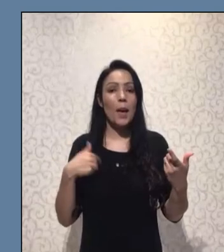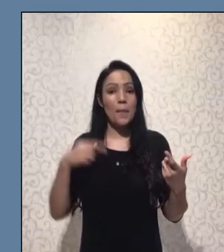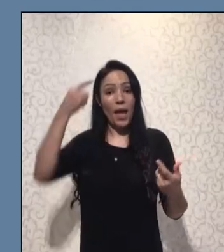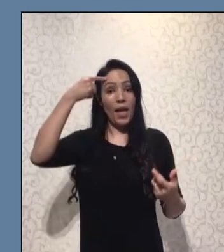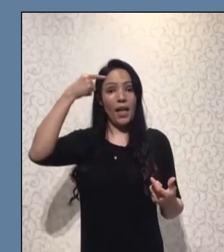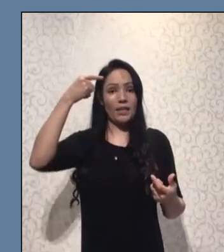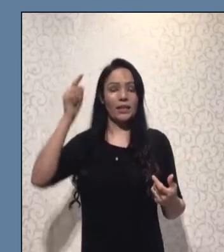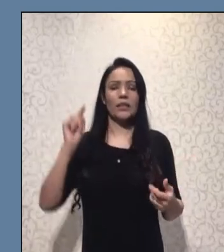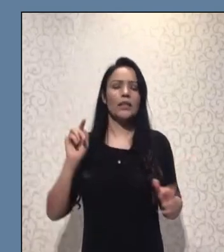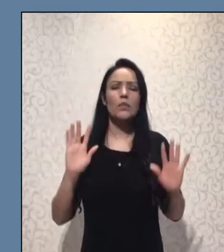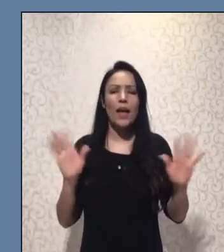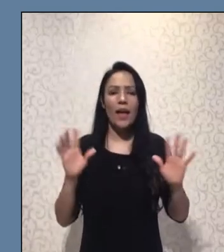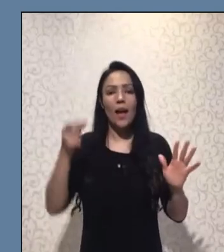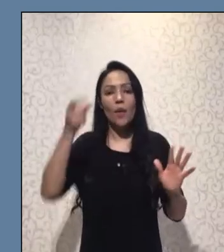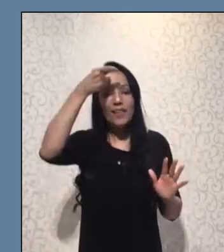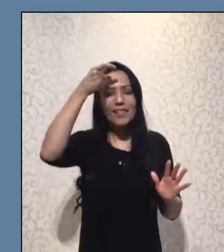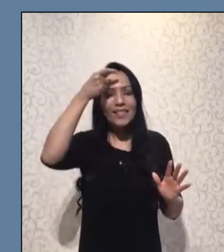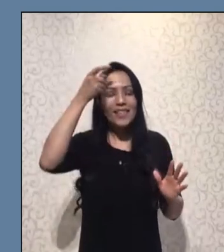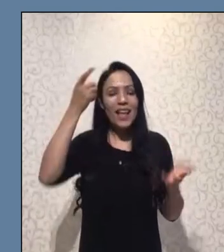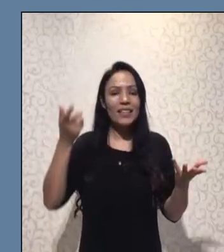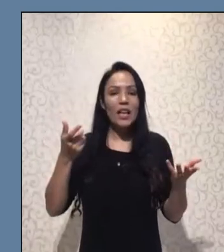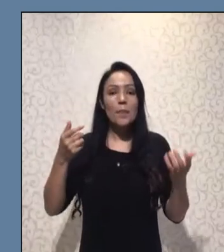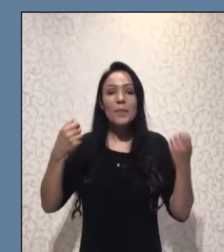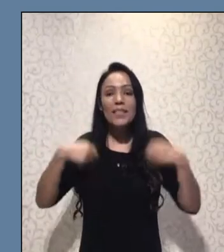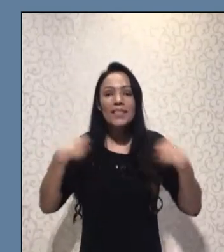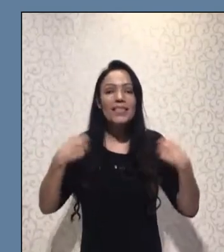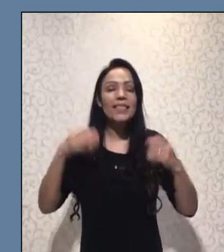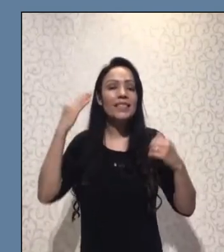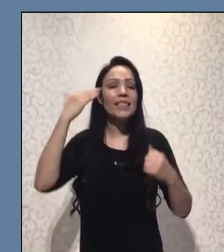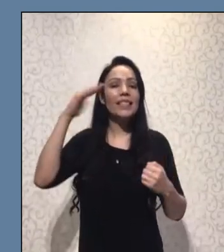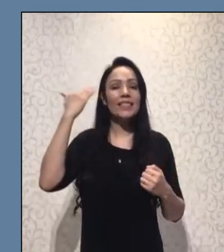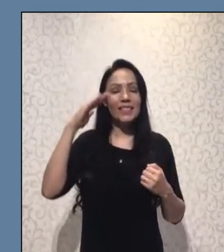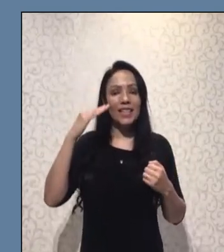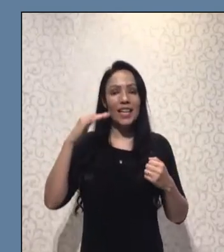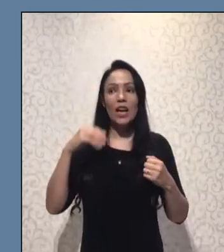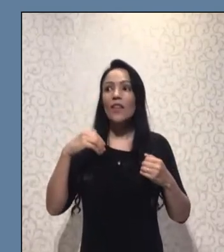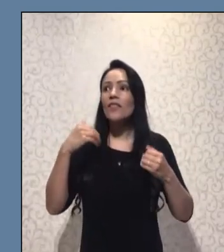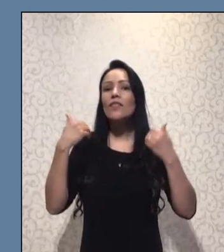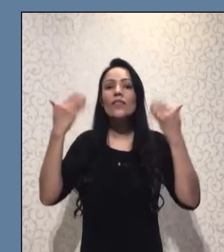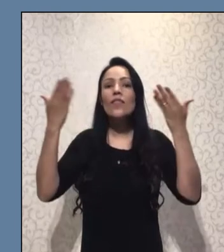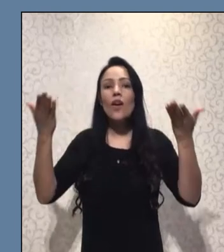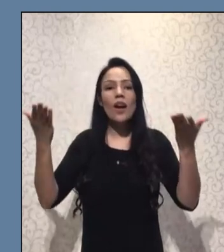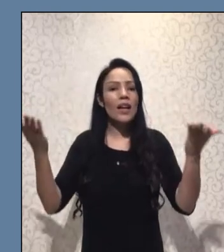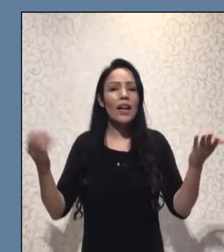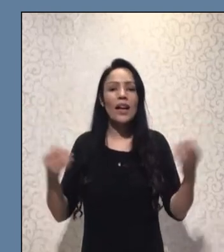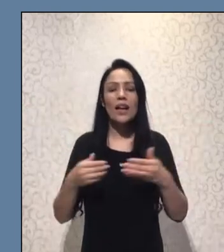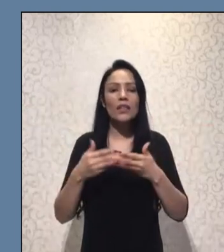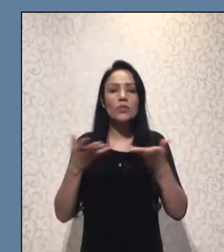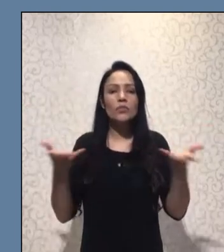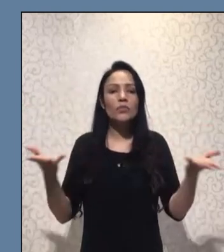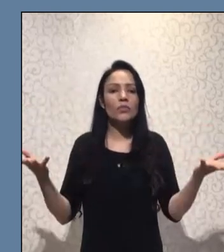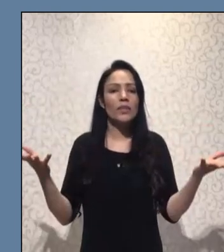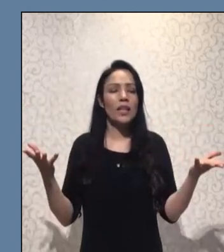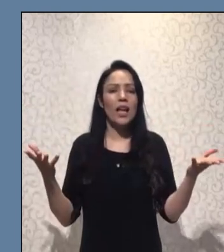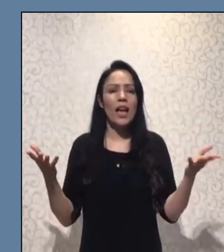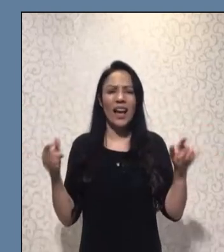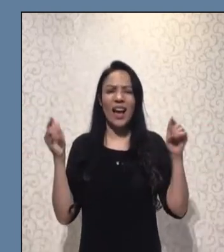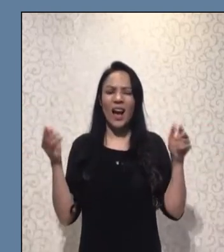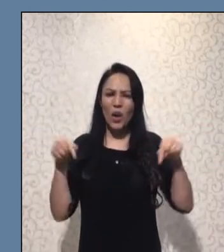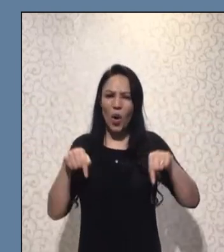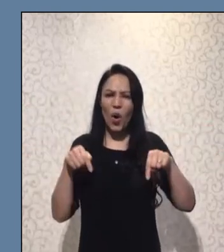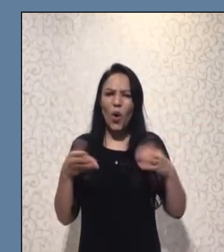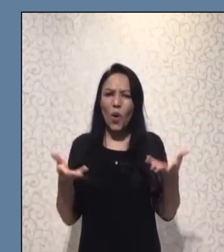crítica dentro da instituição, que fora a sociedade está irrigada. Felizmente, acho que a gente vive um momento muito polêmico, mas ao mesmo tempo